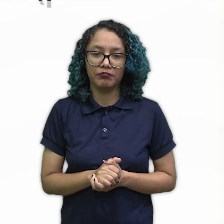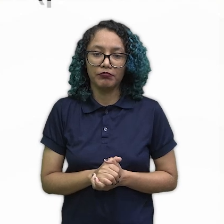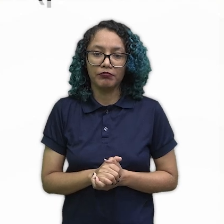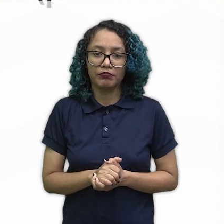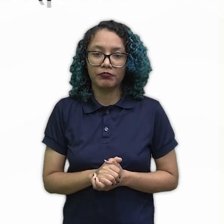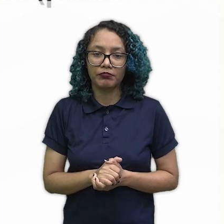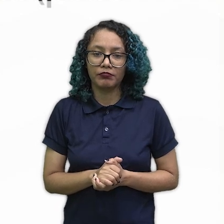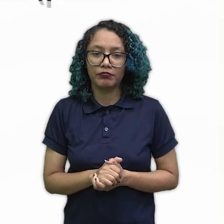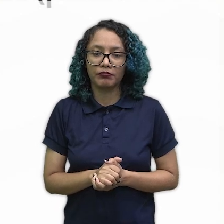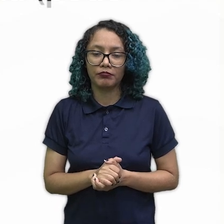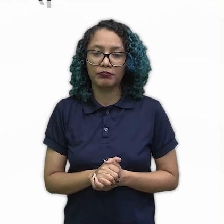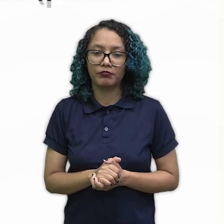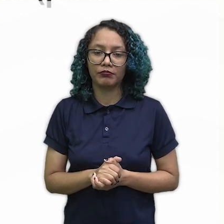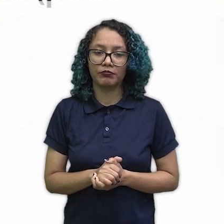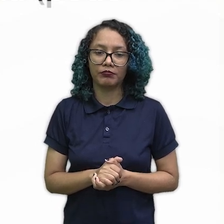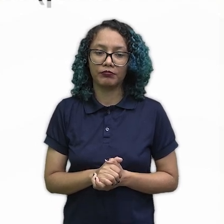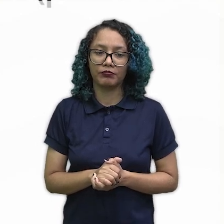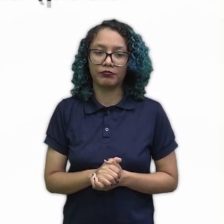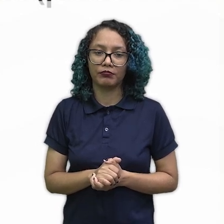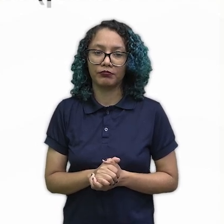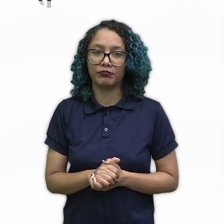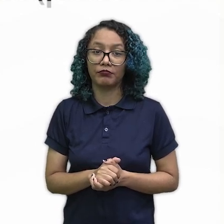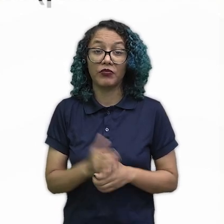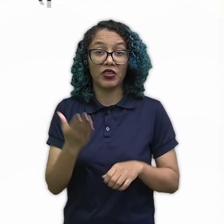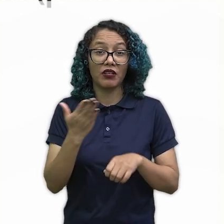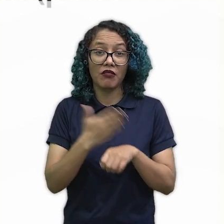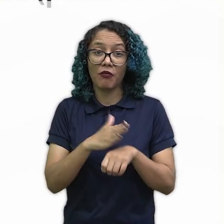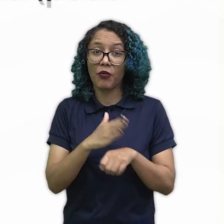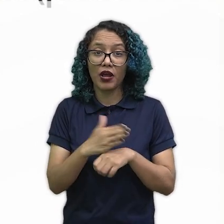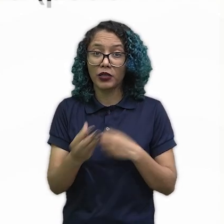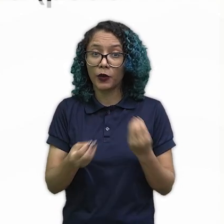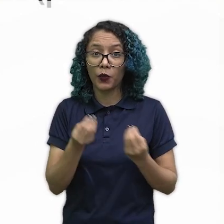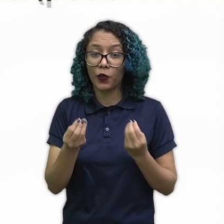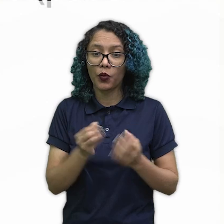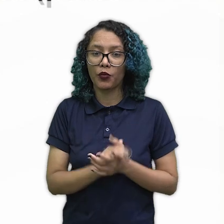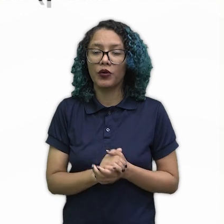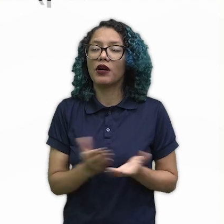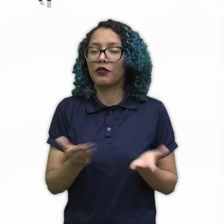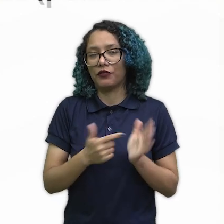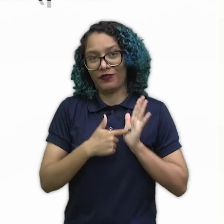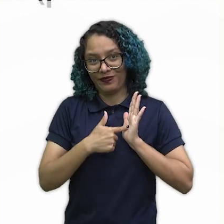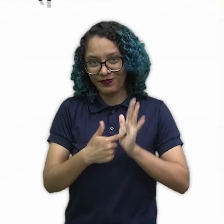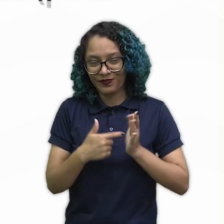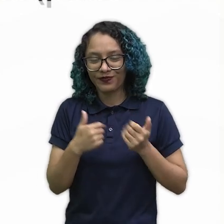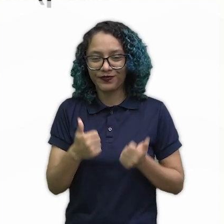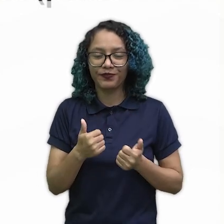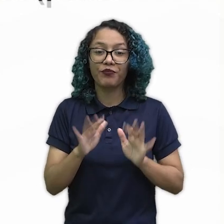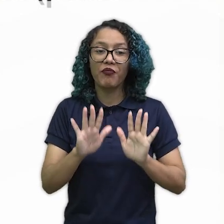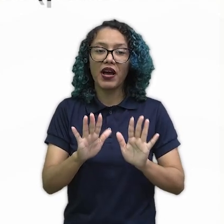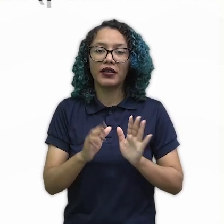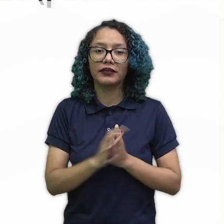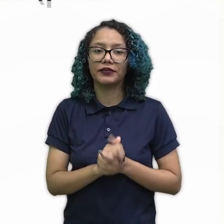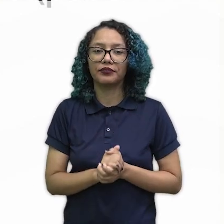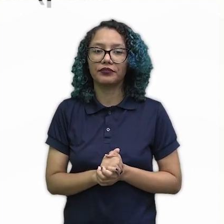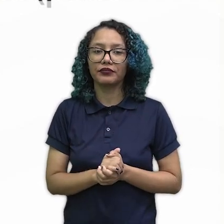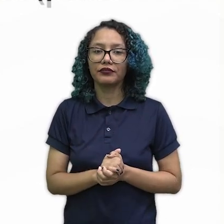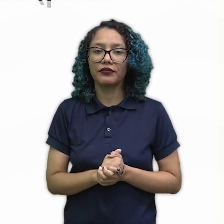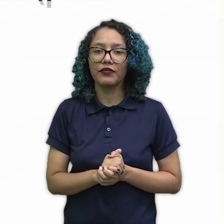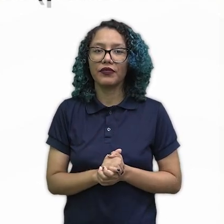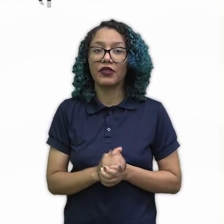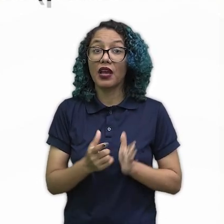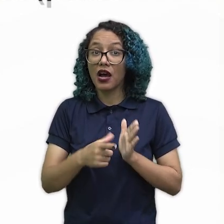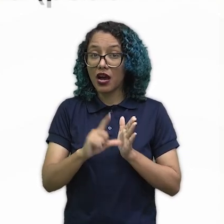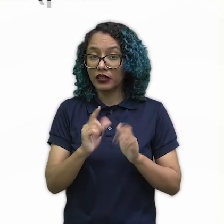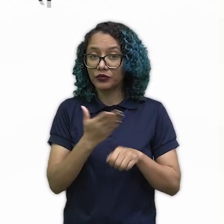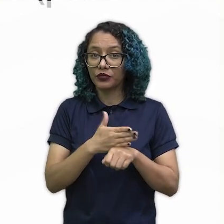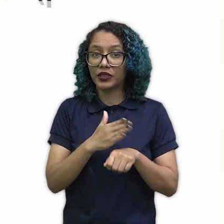as bases. Como eu faço isso na prática, é o que nós veremos agora. Mas para a gente fazer isso na prática,